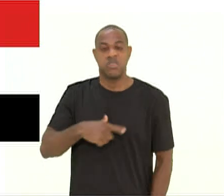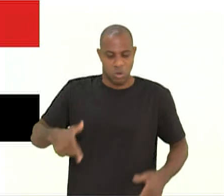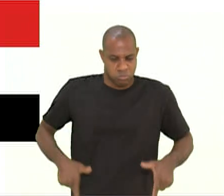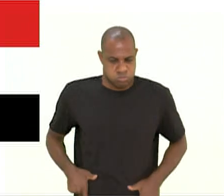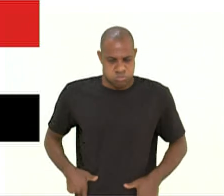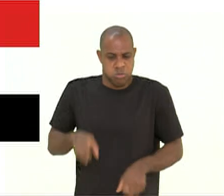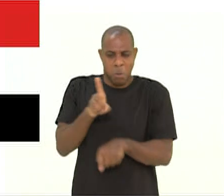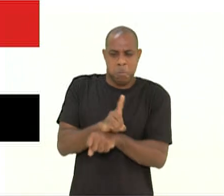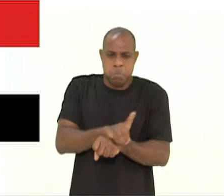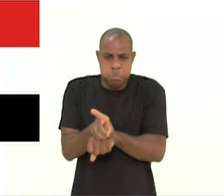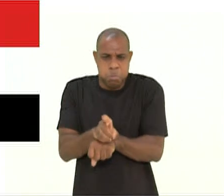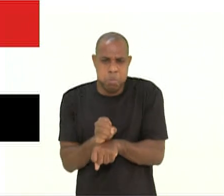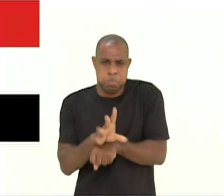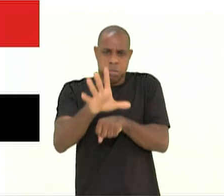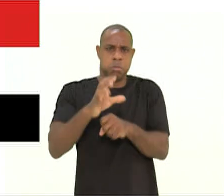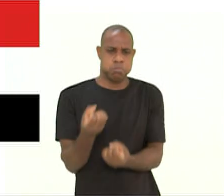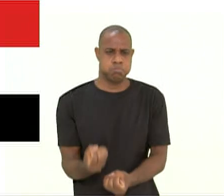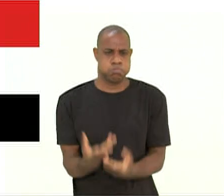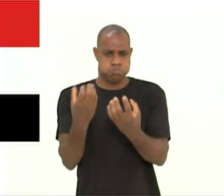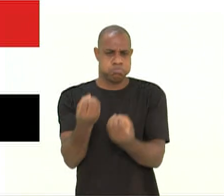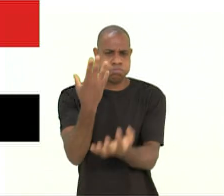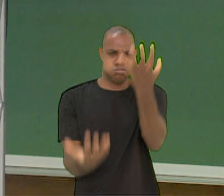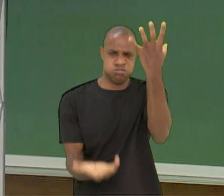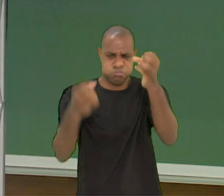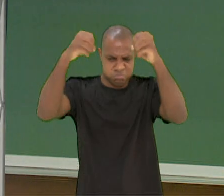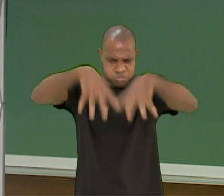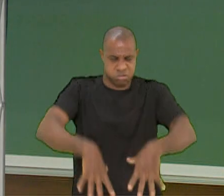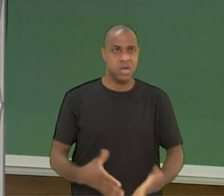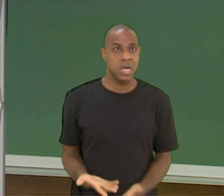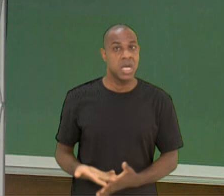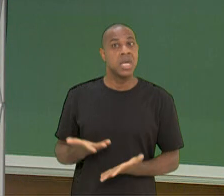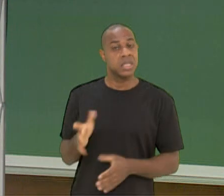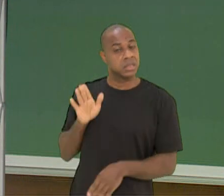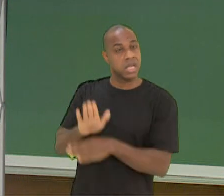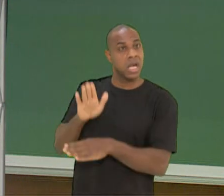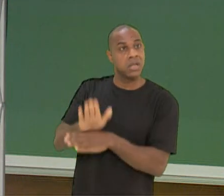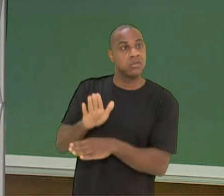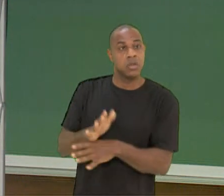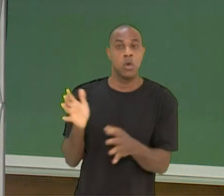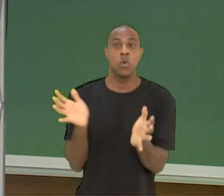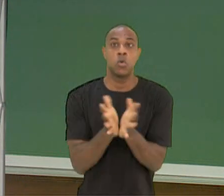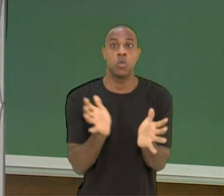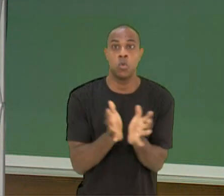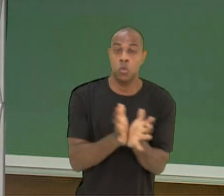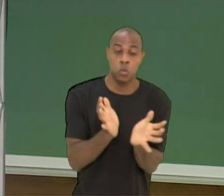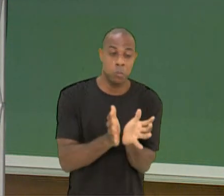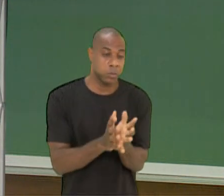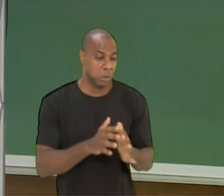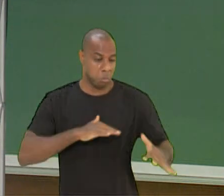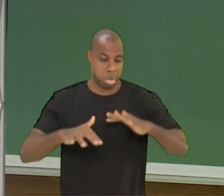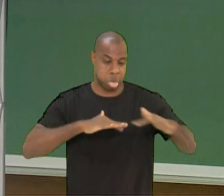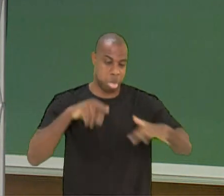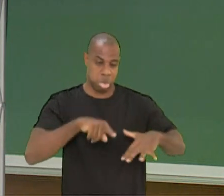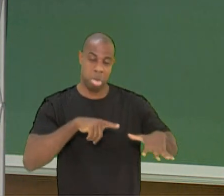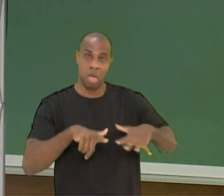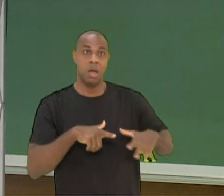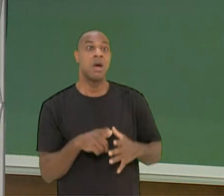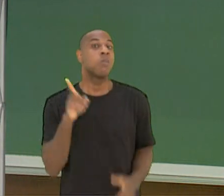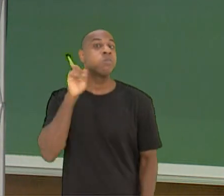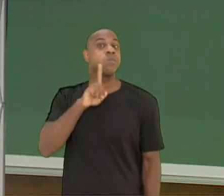de destruição em massa e que fornecia ajuda econômica e bélica para grupos terroristas, os Estados